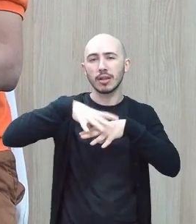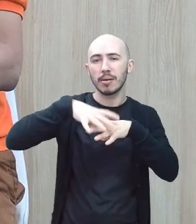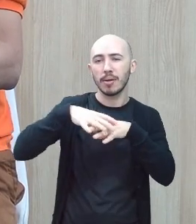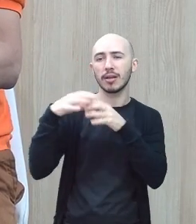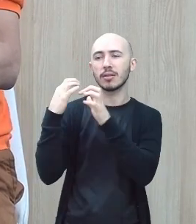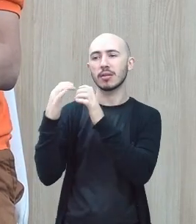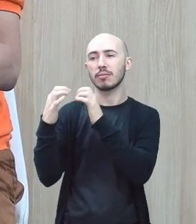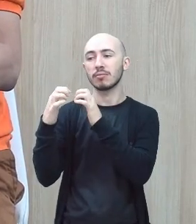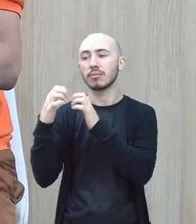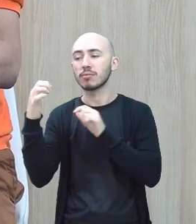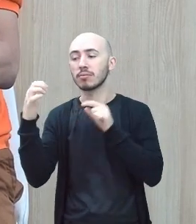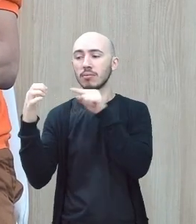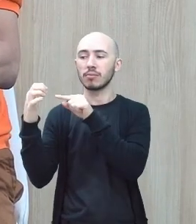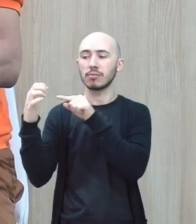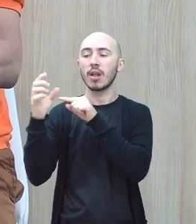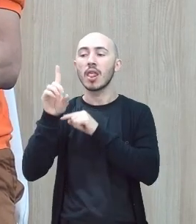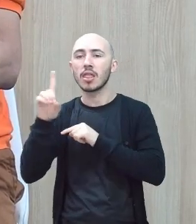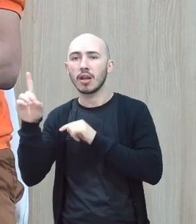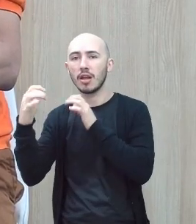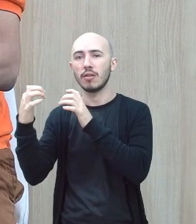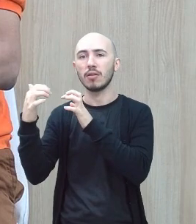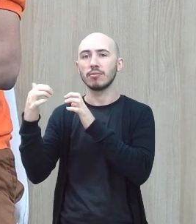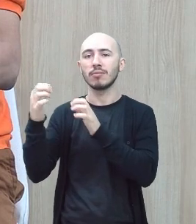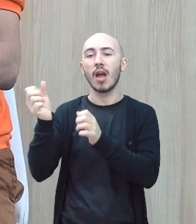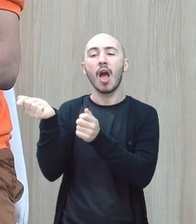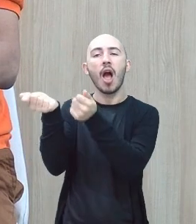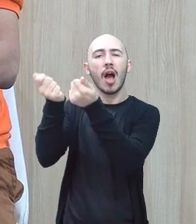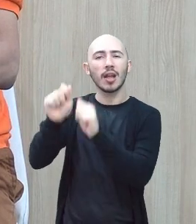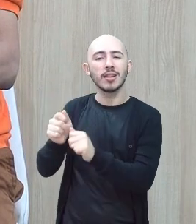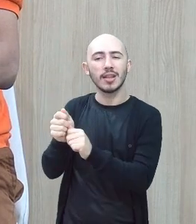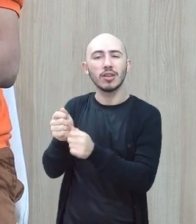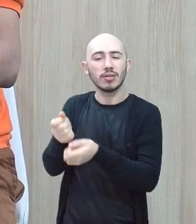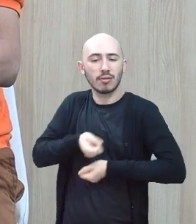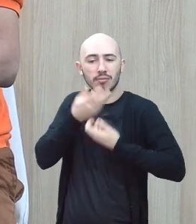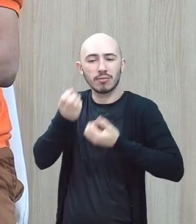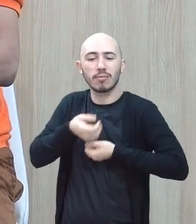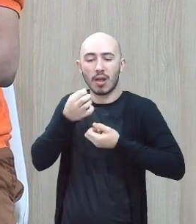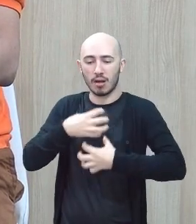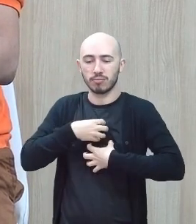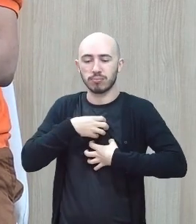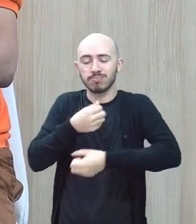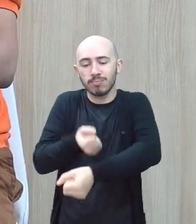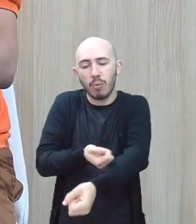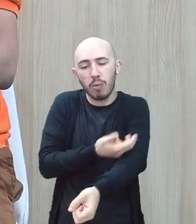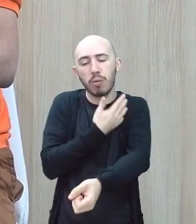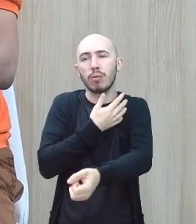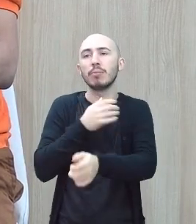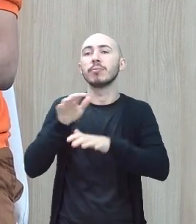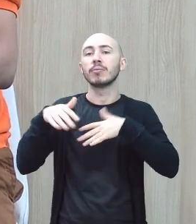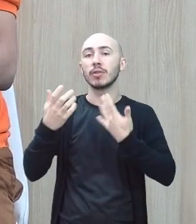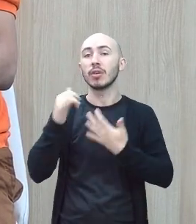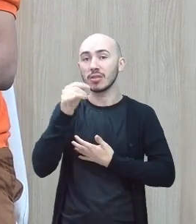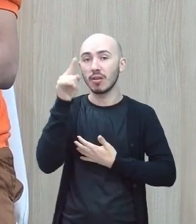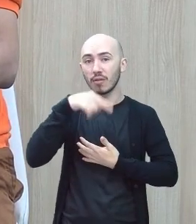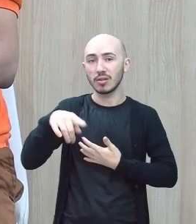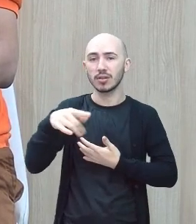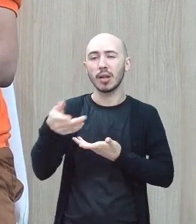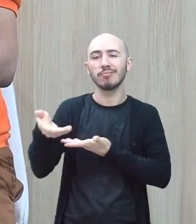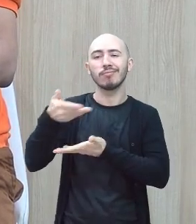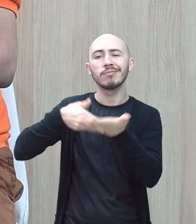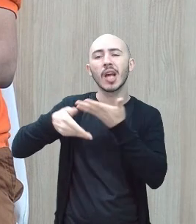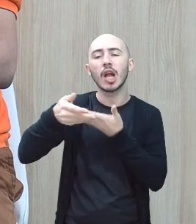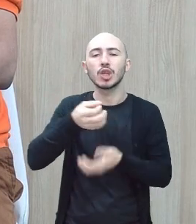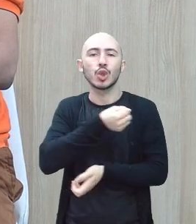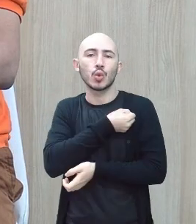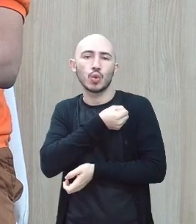mais artístico-emotivo. Isso quer dizer que quando você fala de números, dependendo de sua relação com os números, pode levar